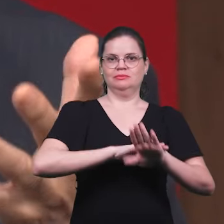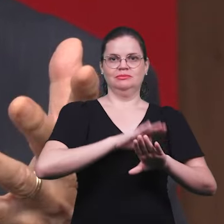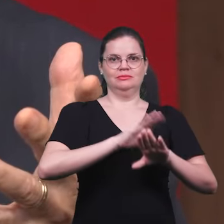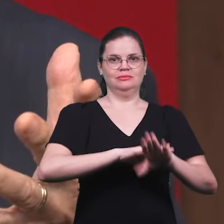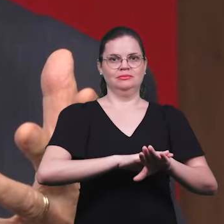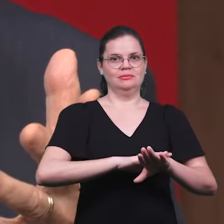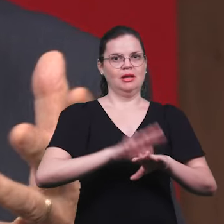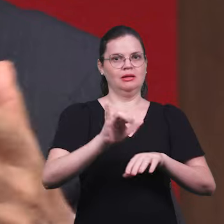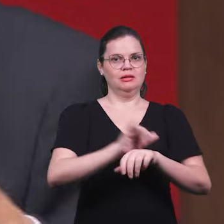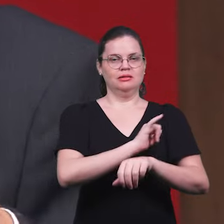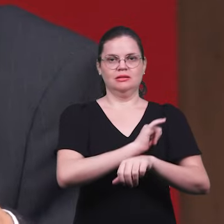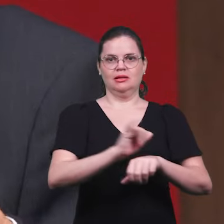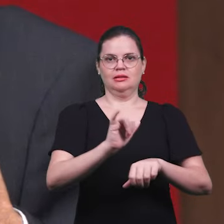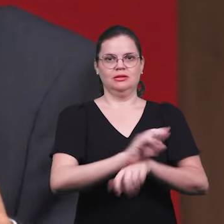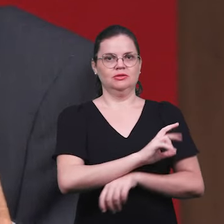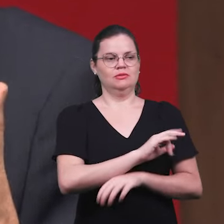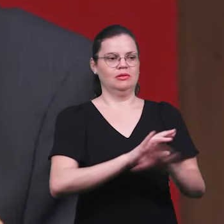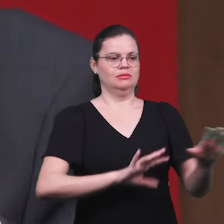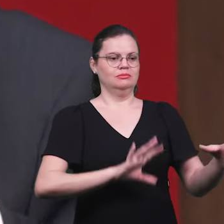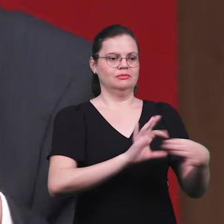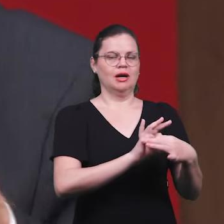uma estratégia